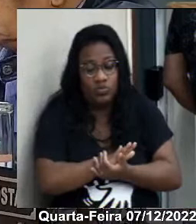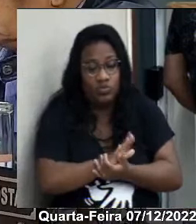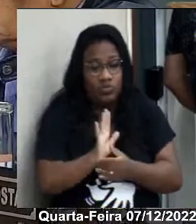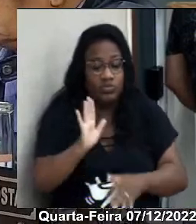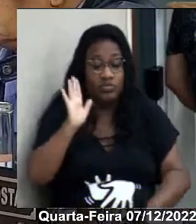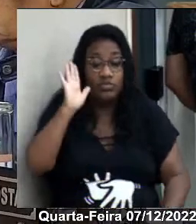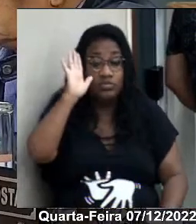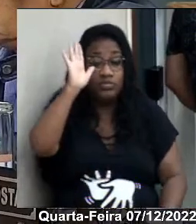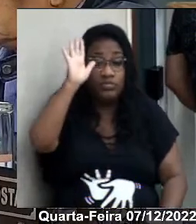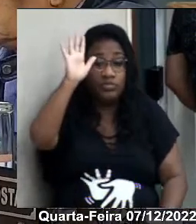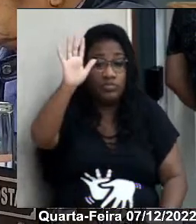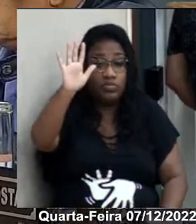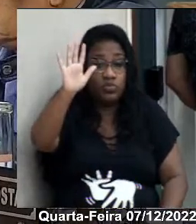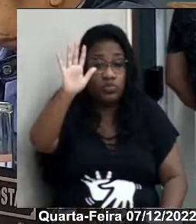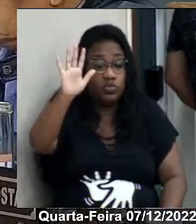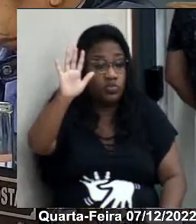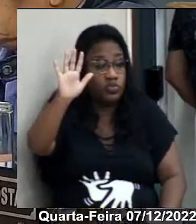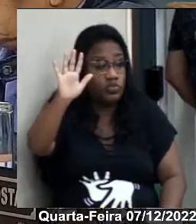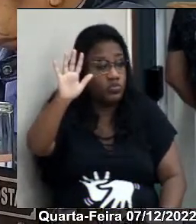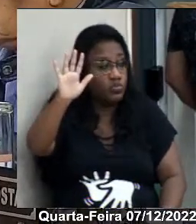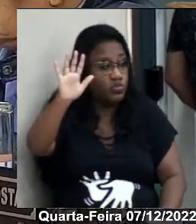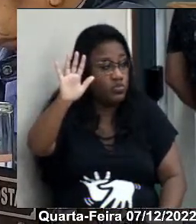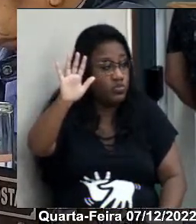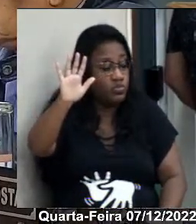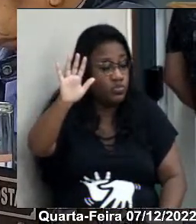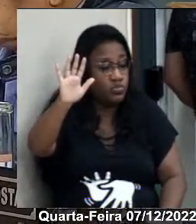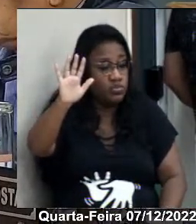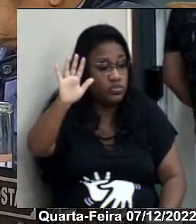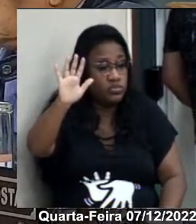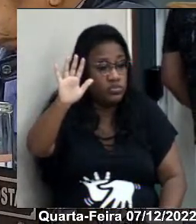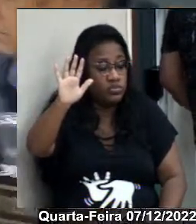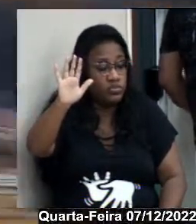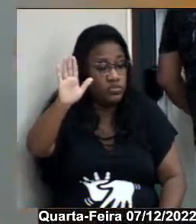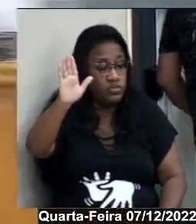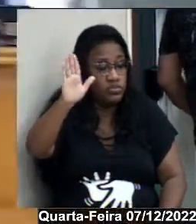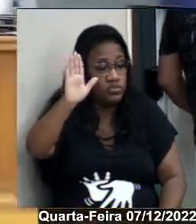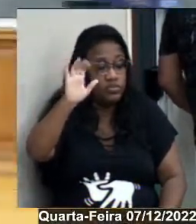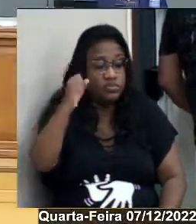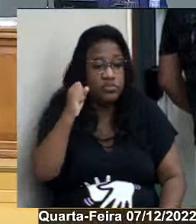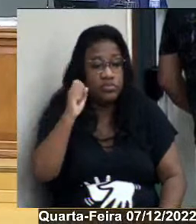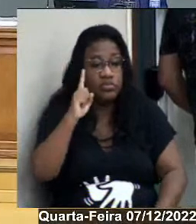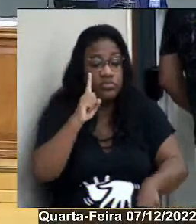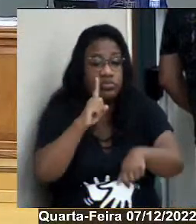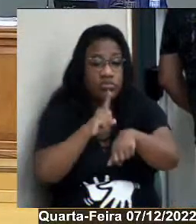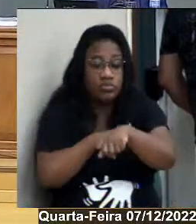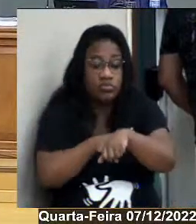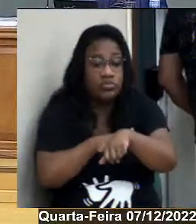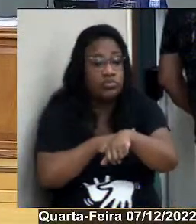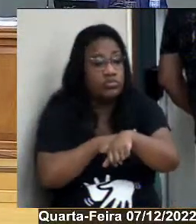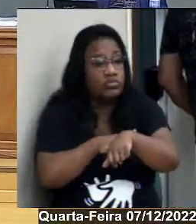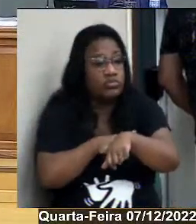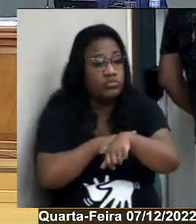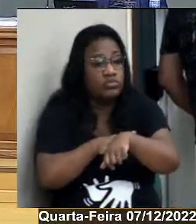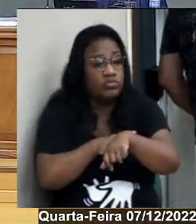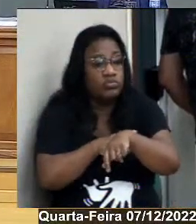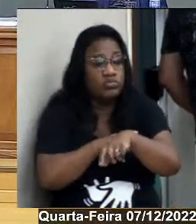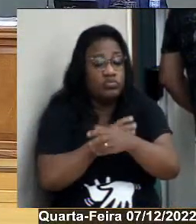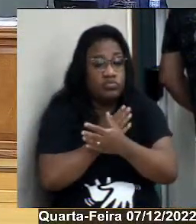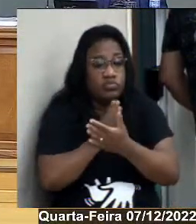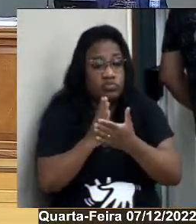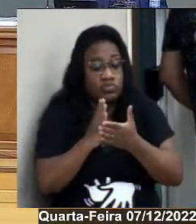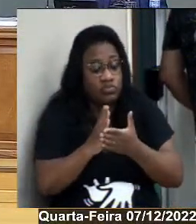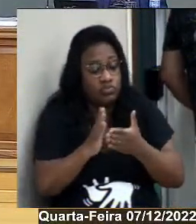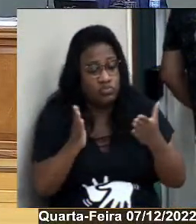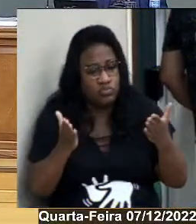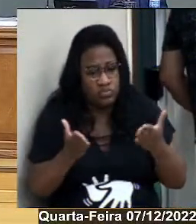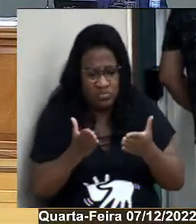presidente. Pela ordem, eu vou garantir o seu tempo. Sobre a Previdência. Então, eu vou falar sobre a Previdência. O senhor falou que esse projeto chegou hoje às 8 horas da manhã. Esse projeto foi discutido na comissão